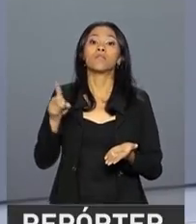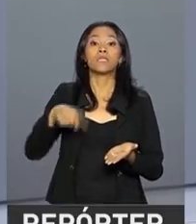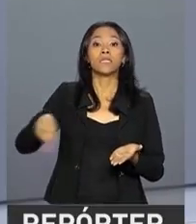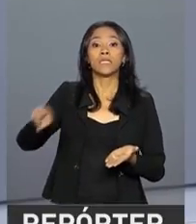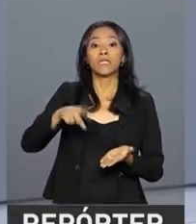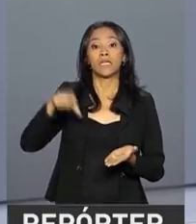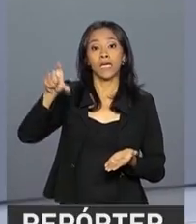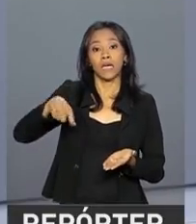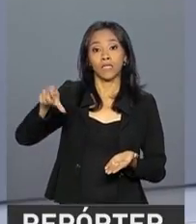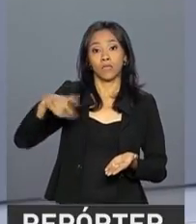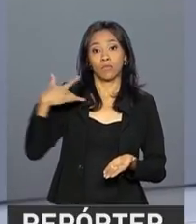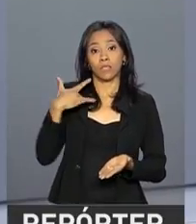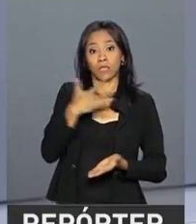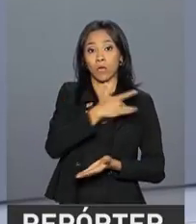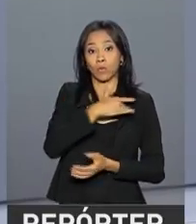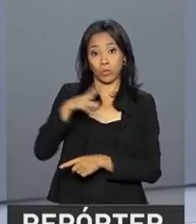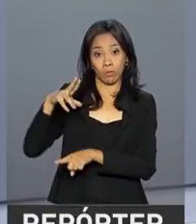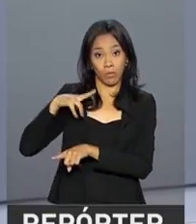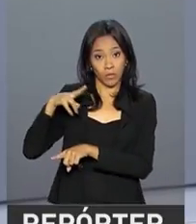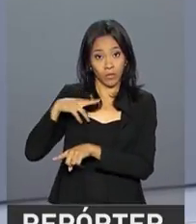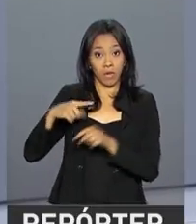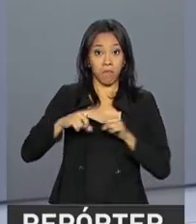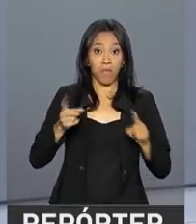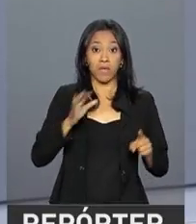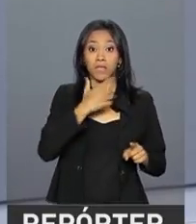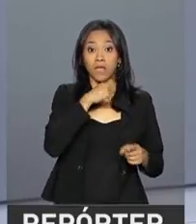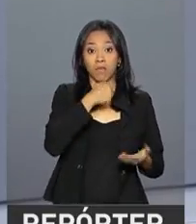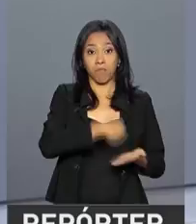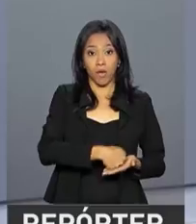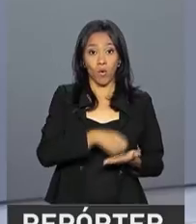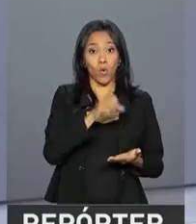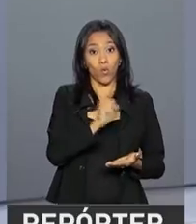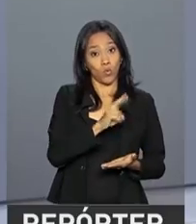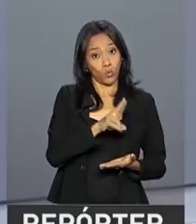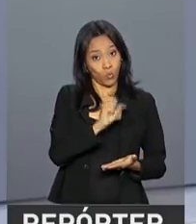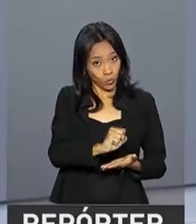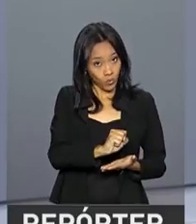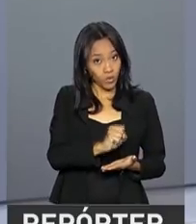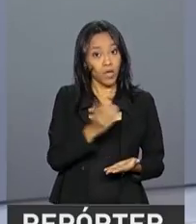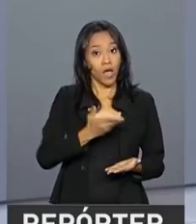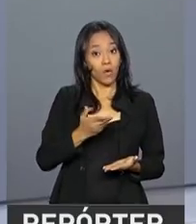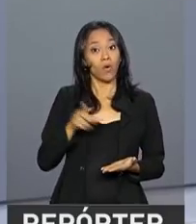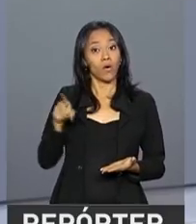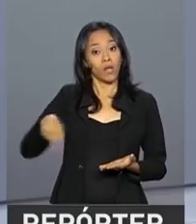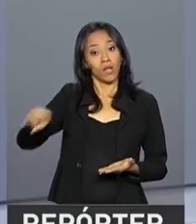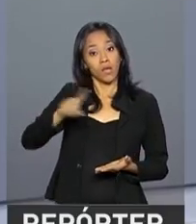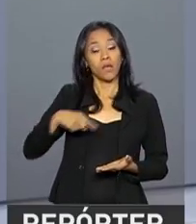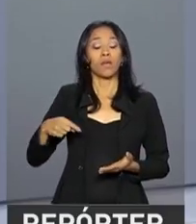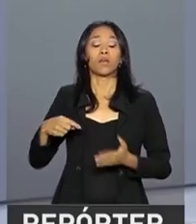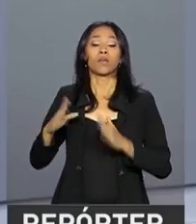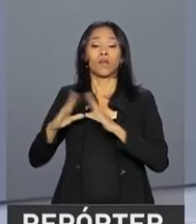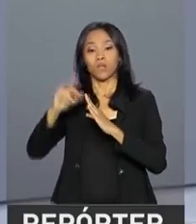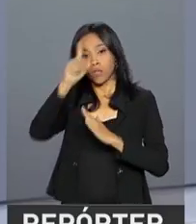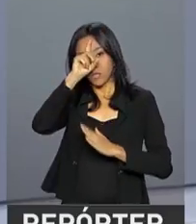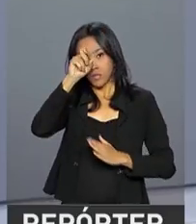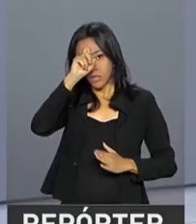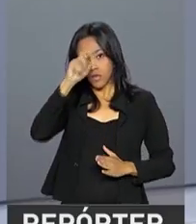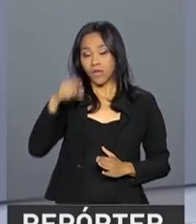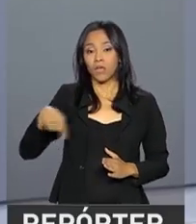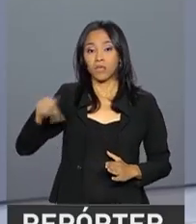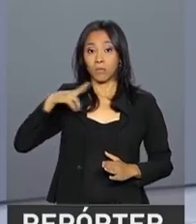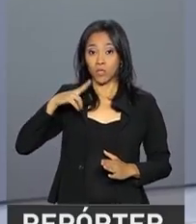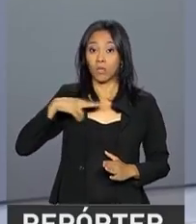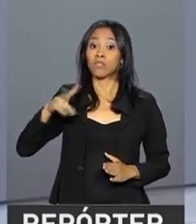planos de saúde mas foram puxados pelo sus deverão a partir de agora ser ressarcidos aos cofres públicos a